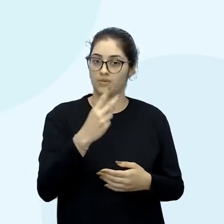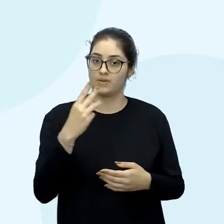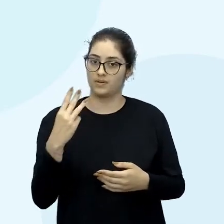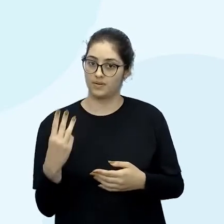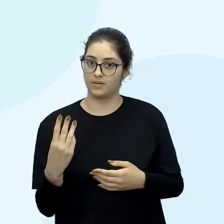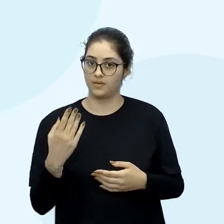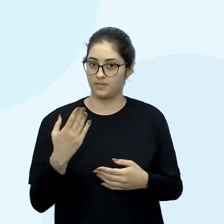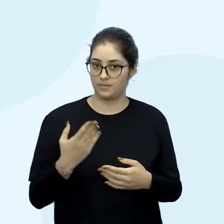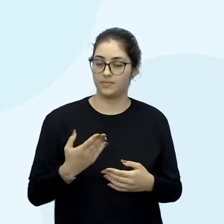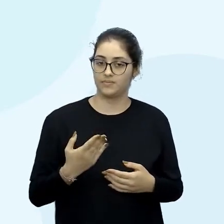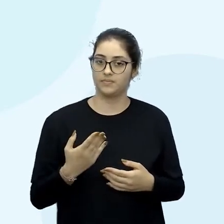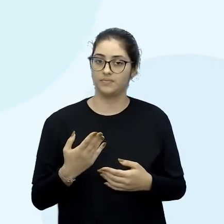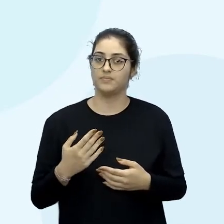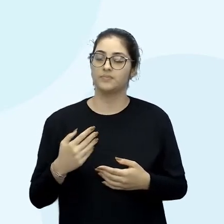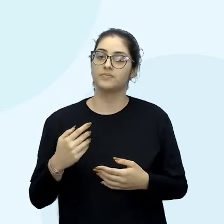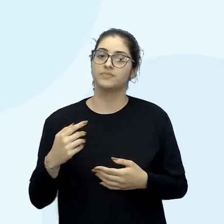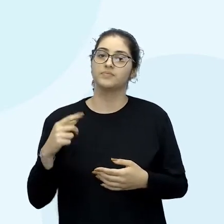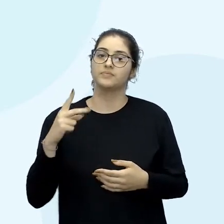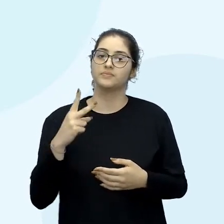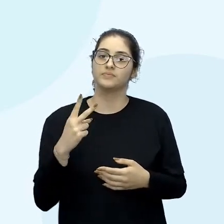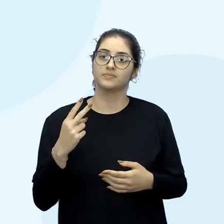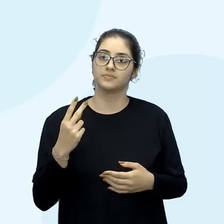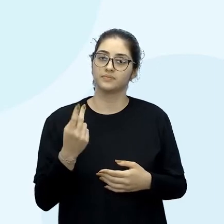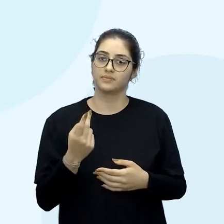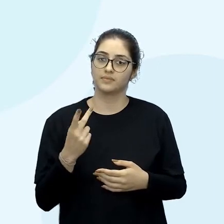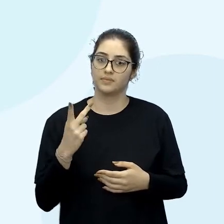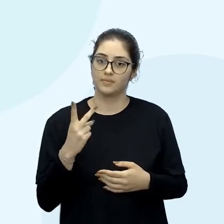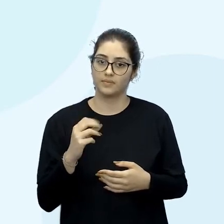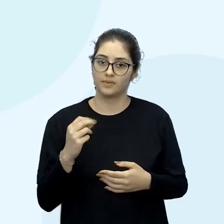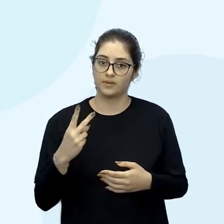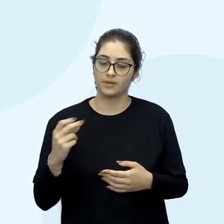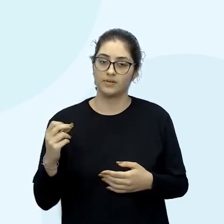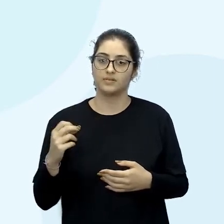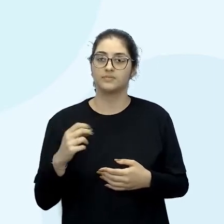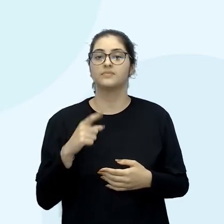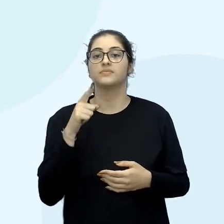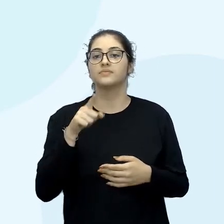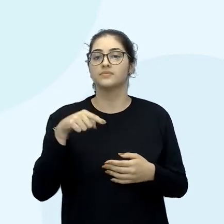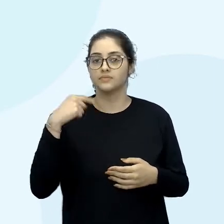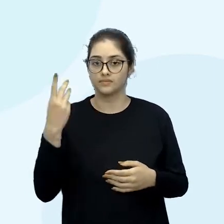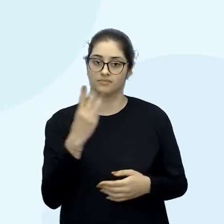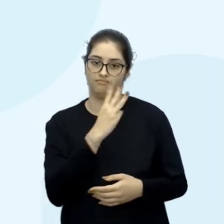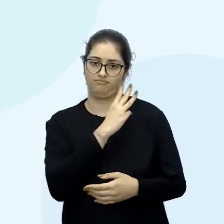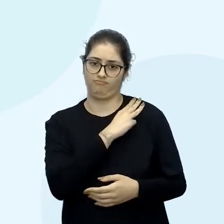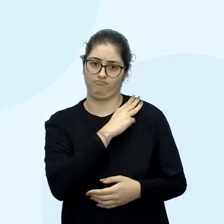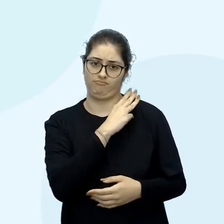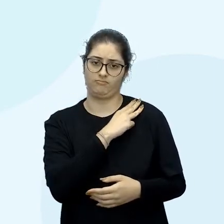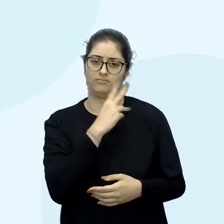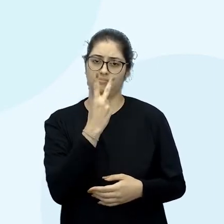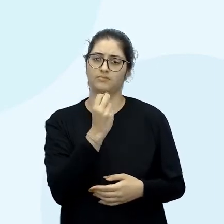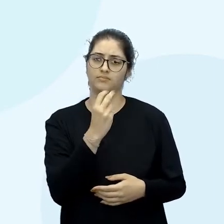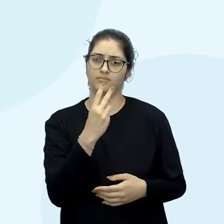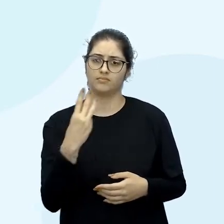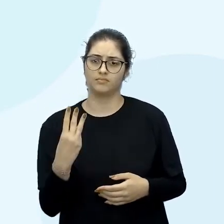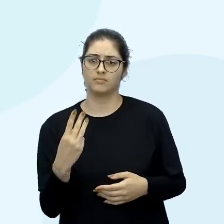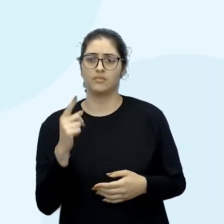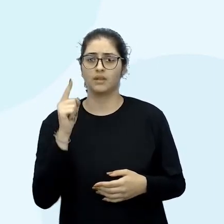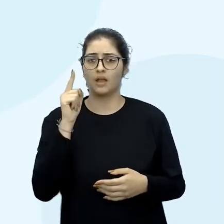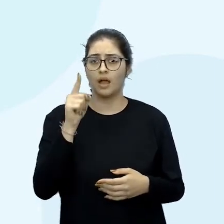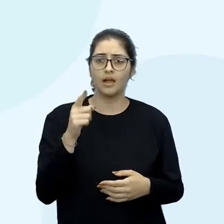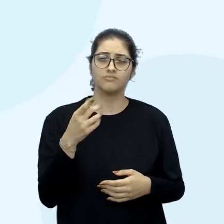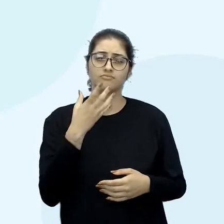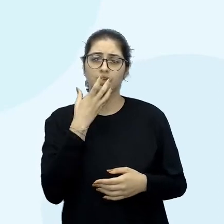2023, e 2023, vocês vão estar na terceira série. E aí, em dezembro de